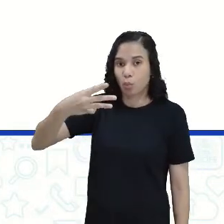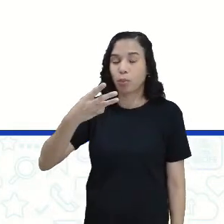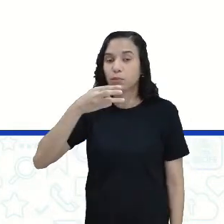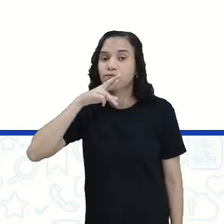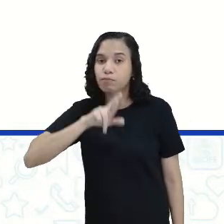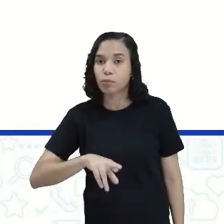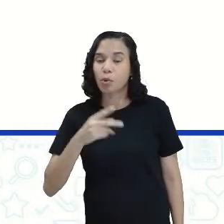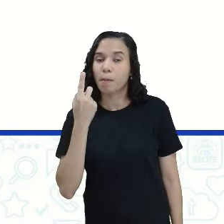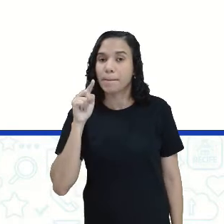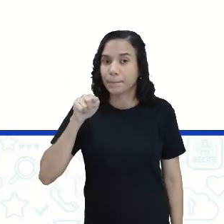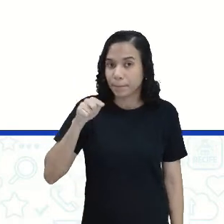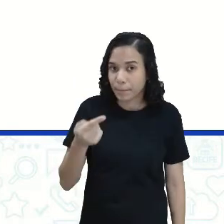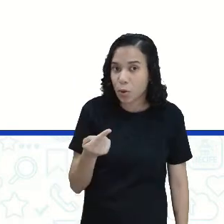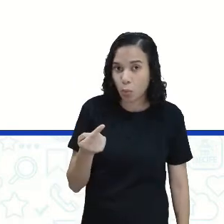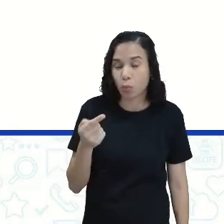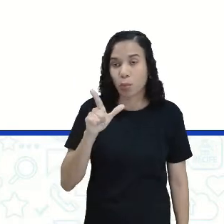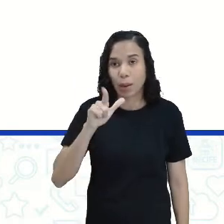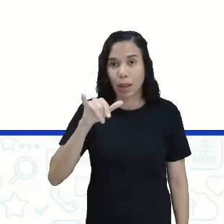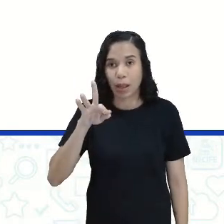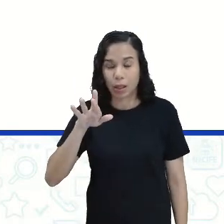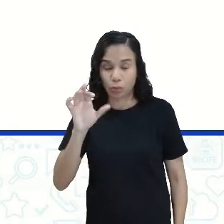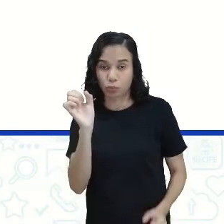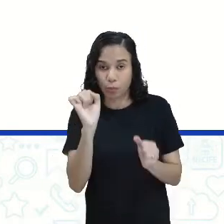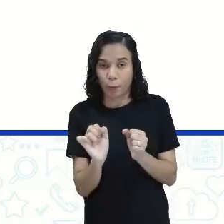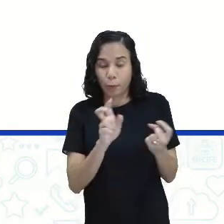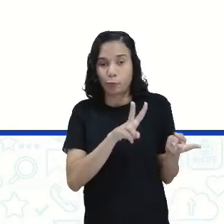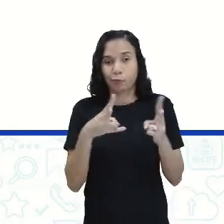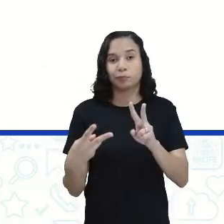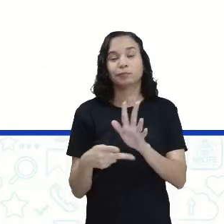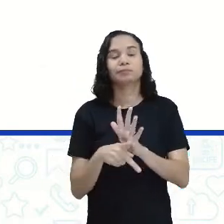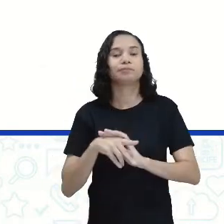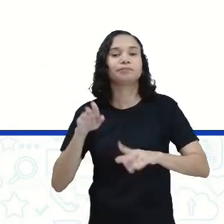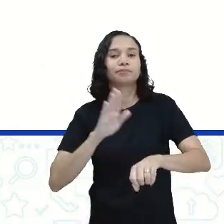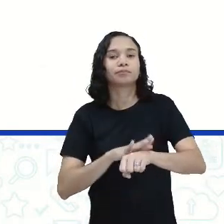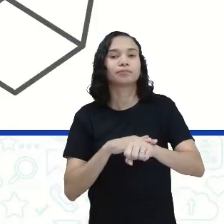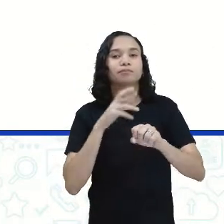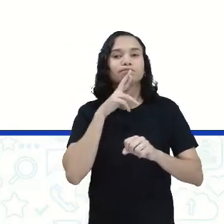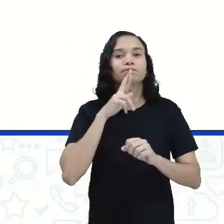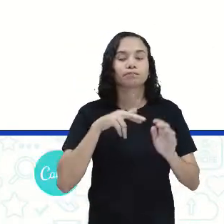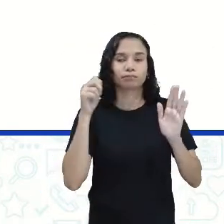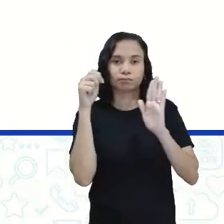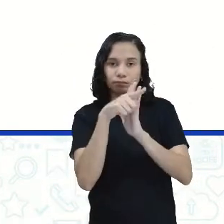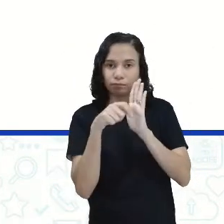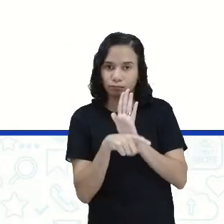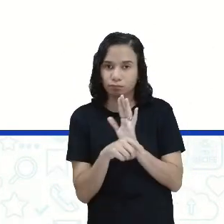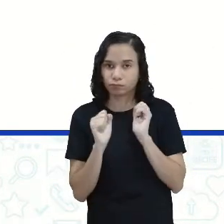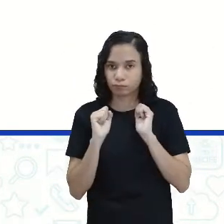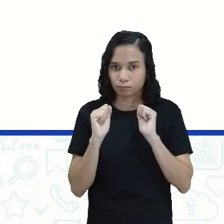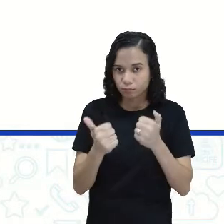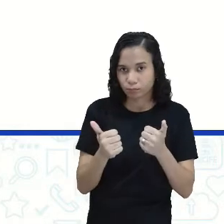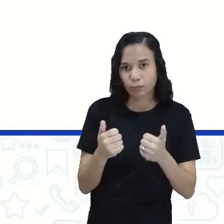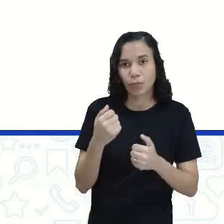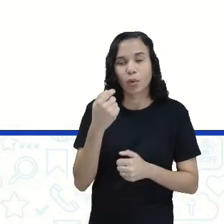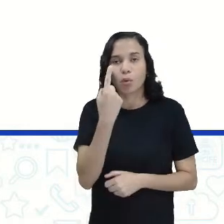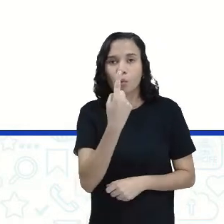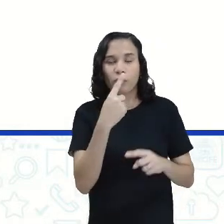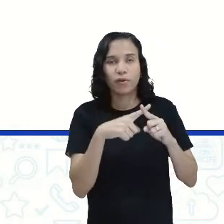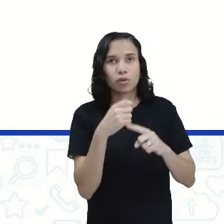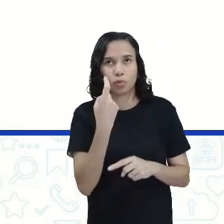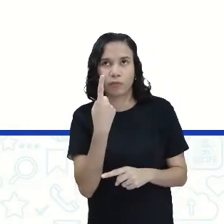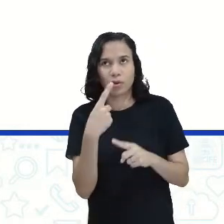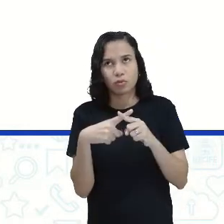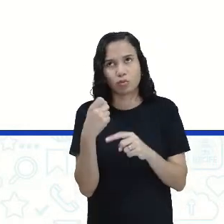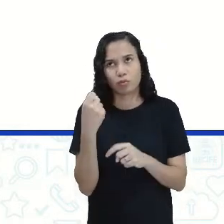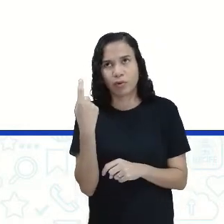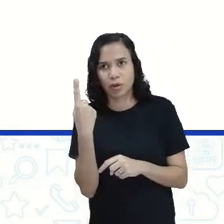então eu posso fazer essas conversões de unidades na hora de um problema, para perceber, tá bom? Então, 1 vezes 1 vezes